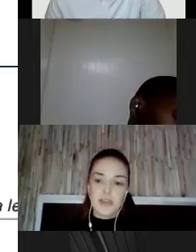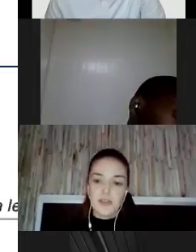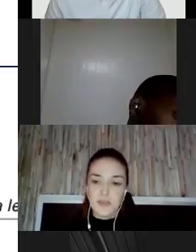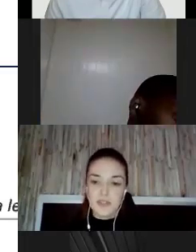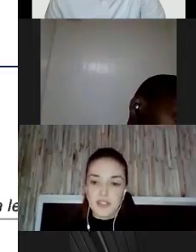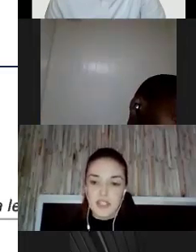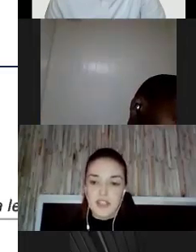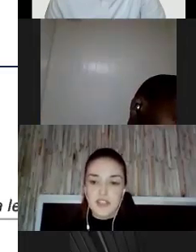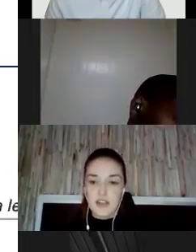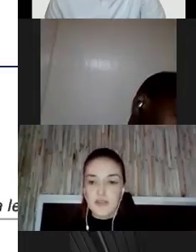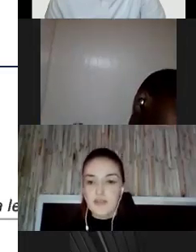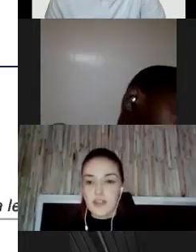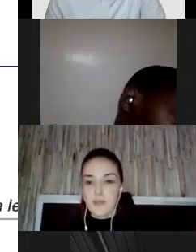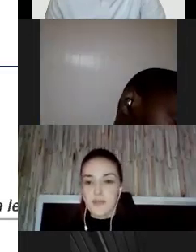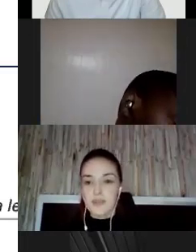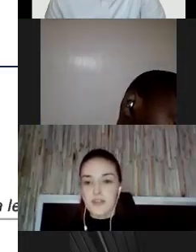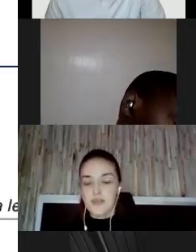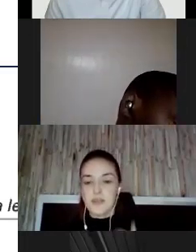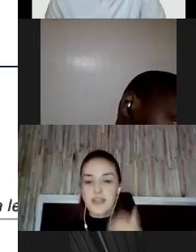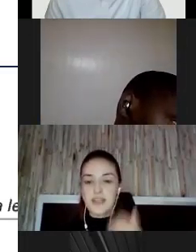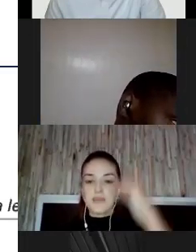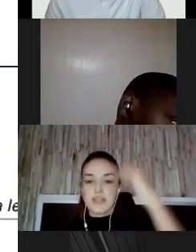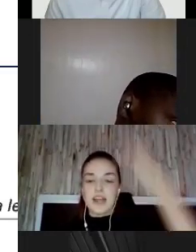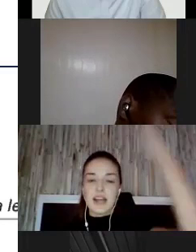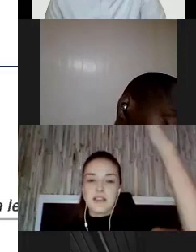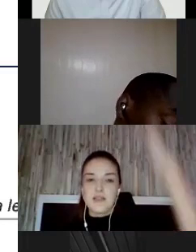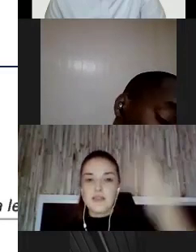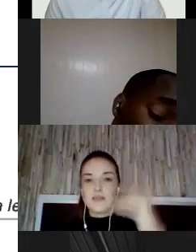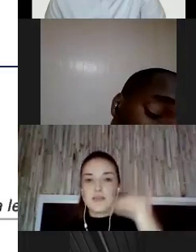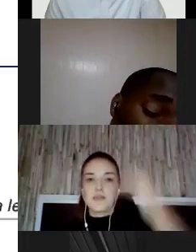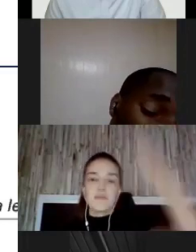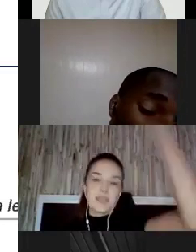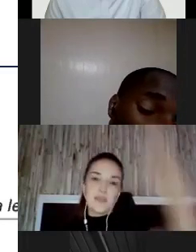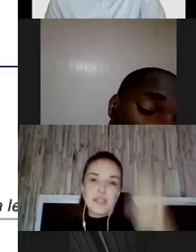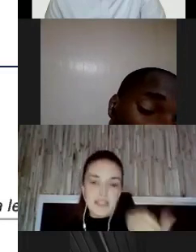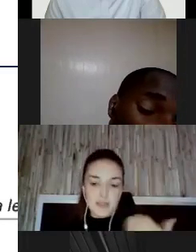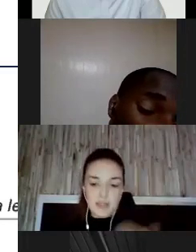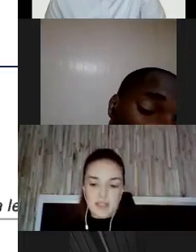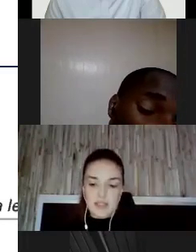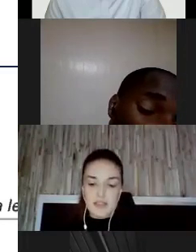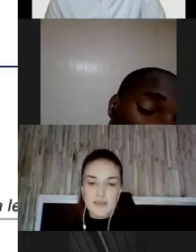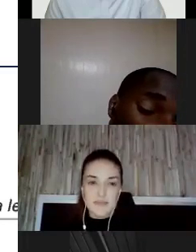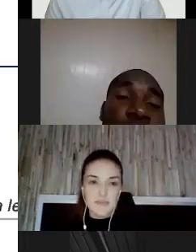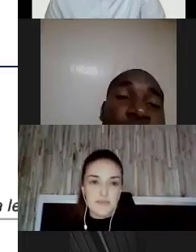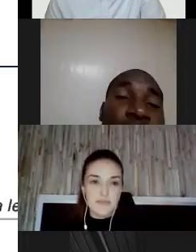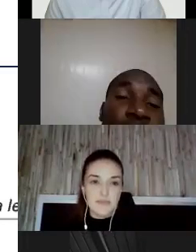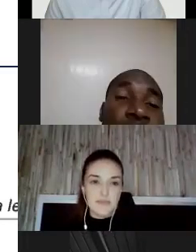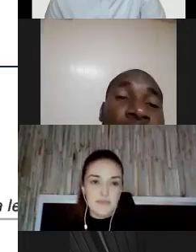topo, que é o que chama de shallows up, né? Fica mais raso quanto mais você vai para cima.